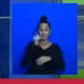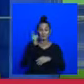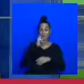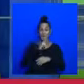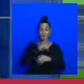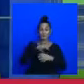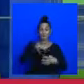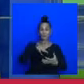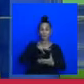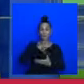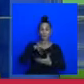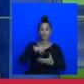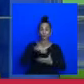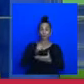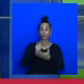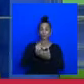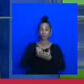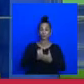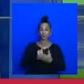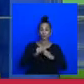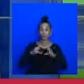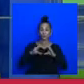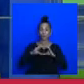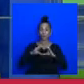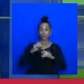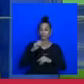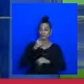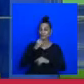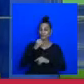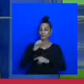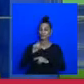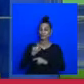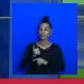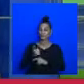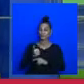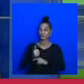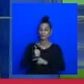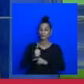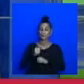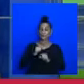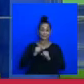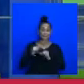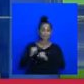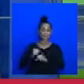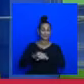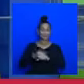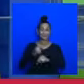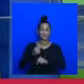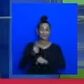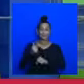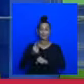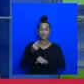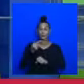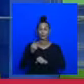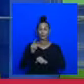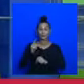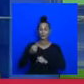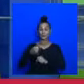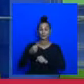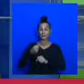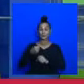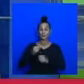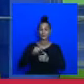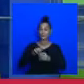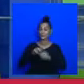chances. O Globo girando mais um número, chegando. Bola vermelha, número 11. Vermelha, 11. E pode ser agora o sexto e último